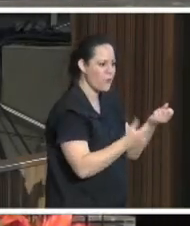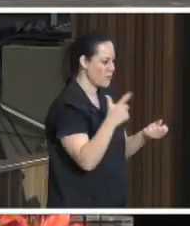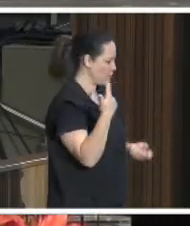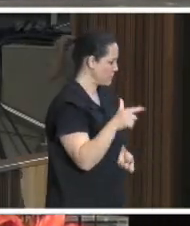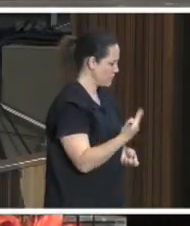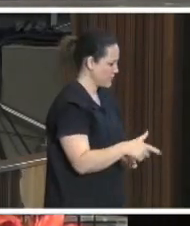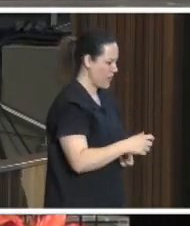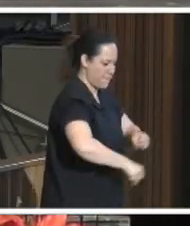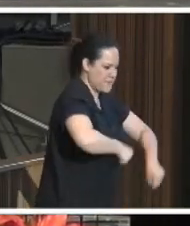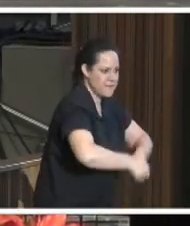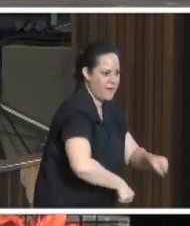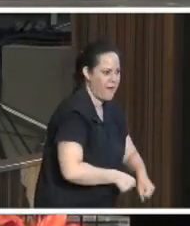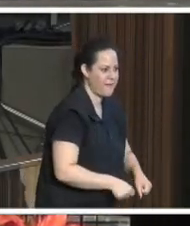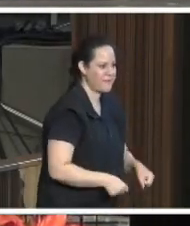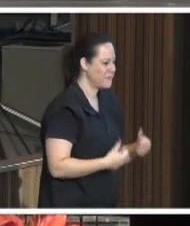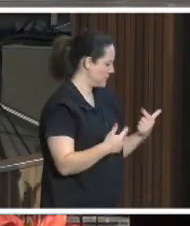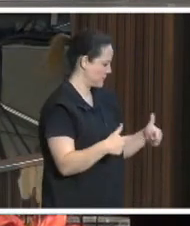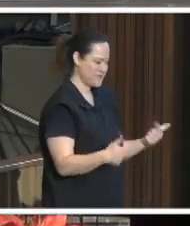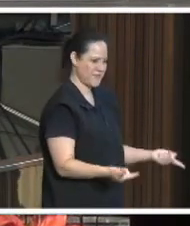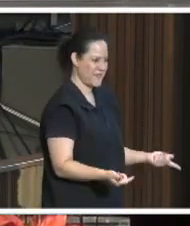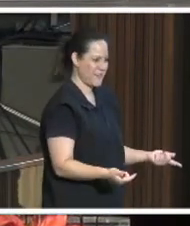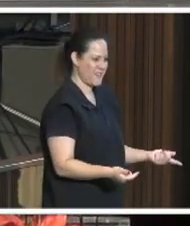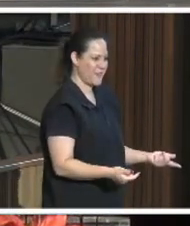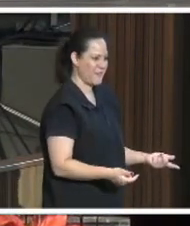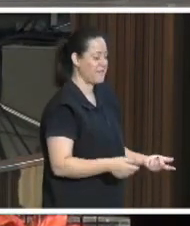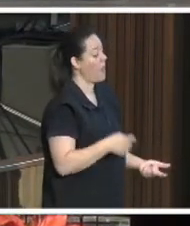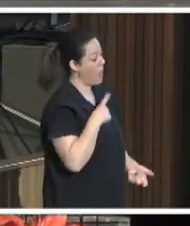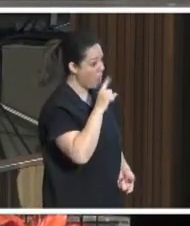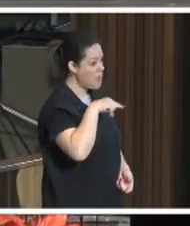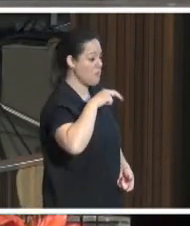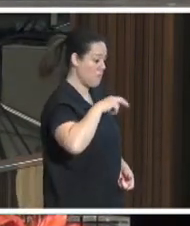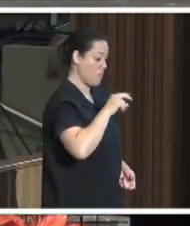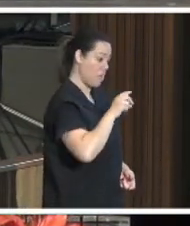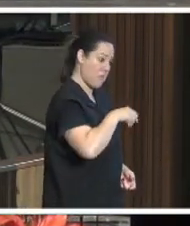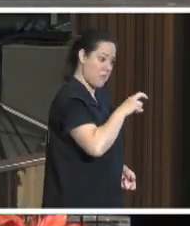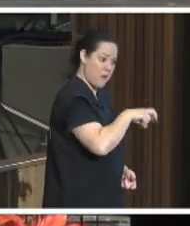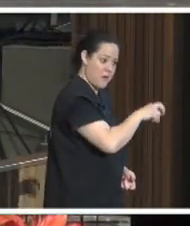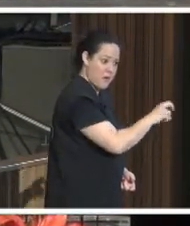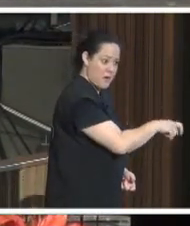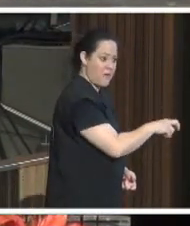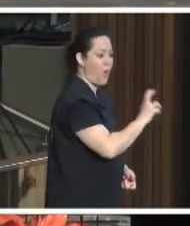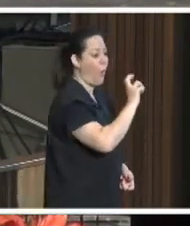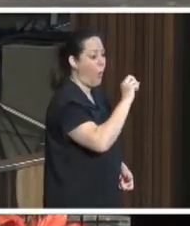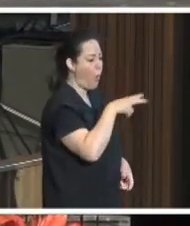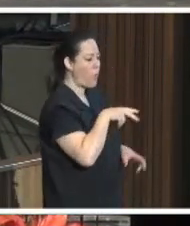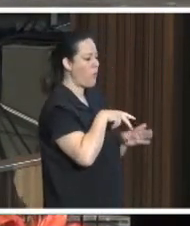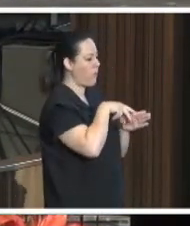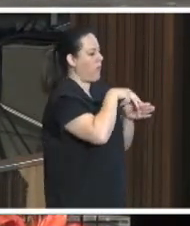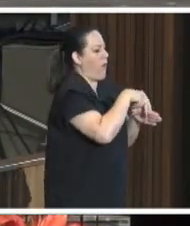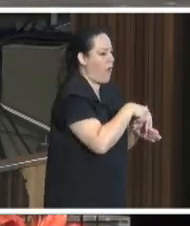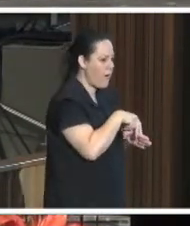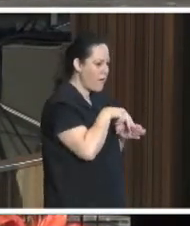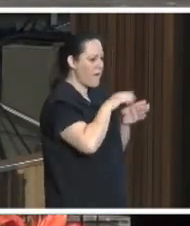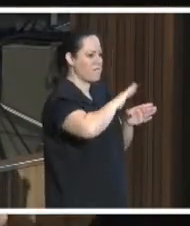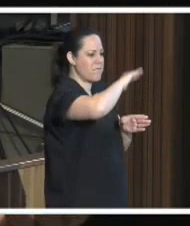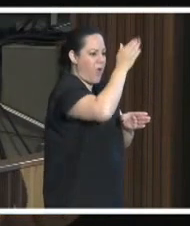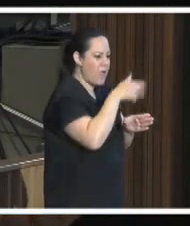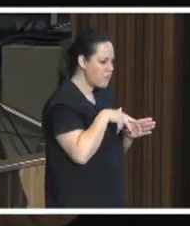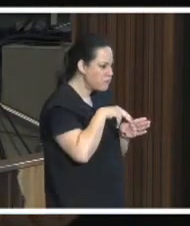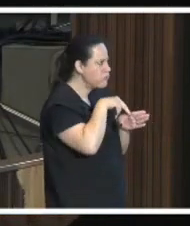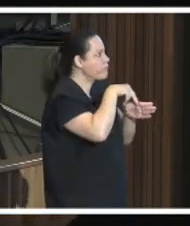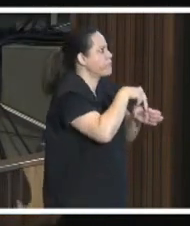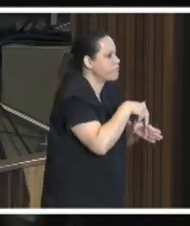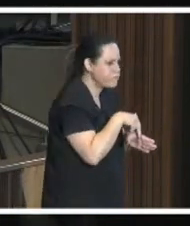comunicação rápidos, muito provavelmente andaram, não é? Com camelos, com coisas assim, e